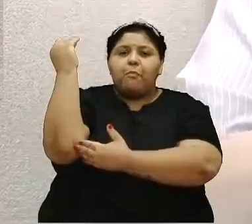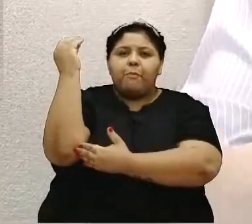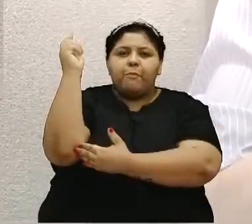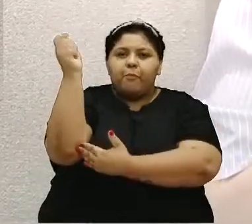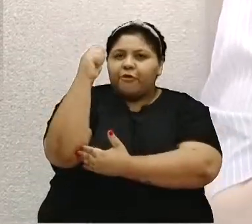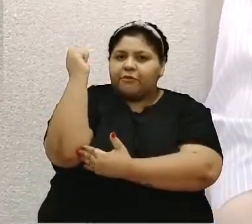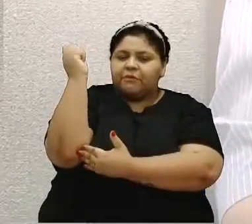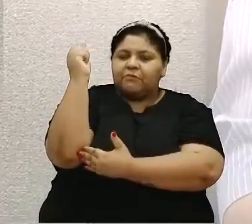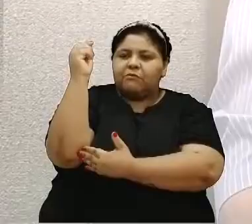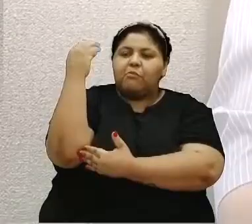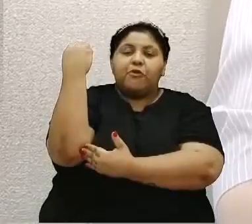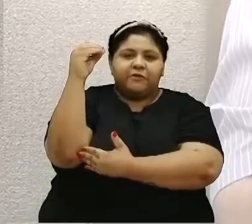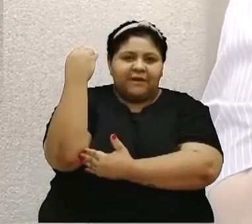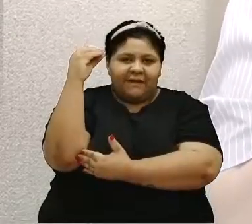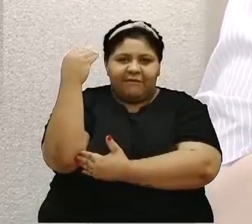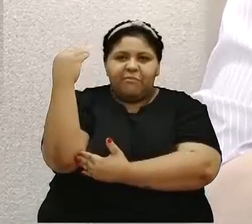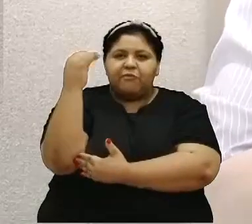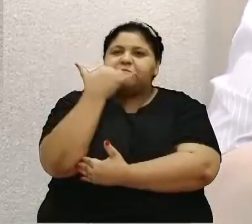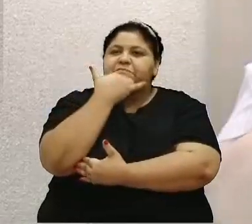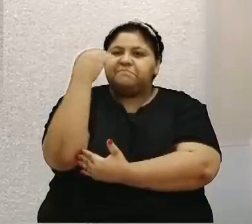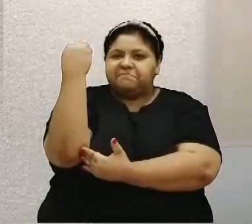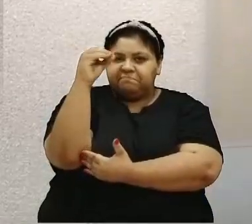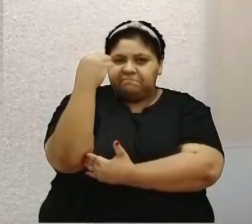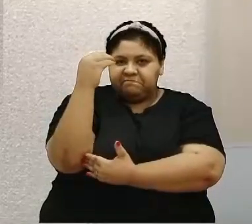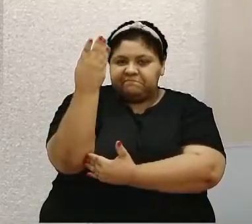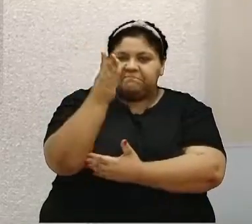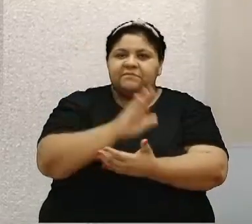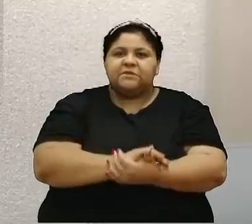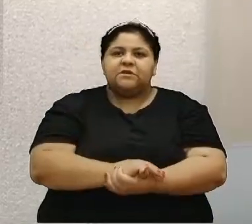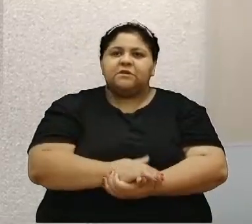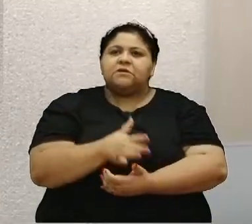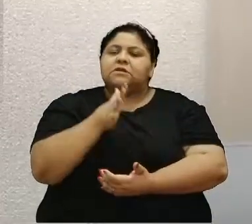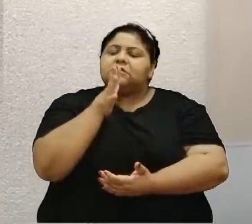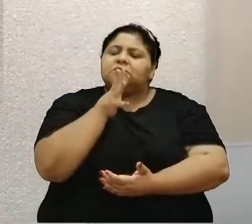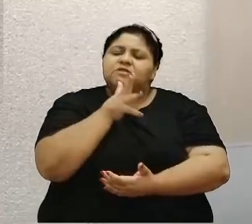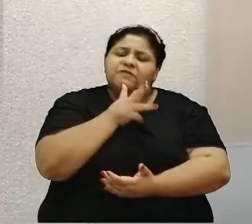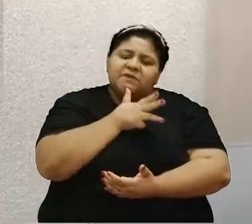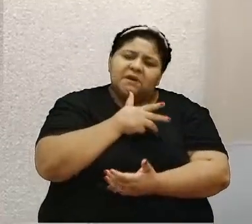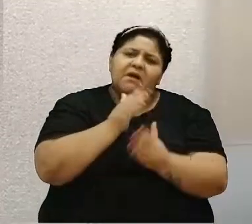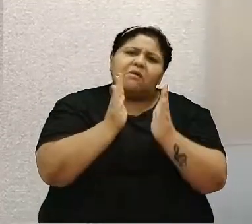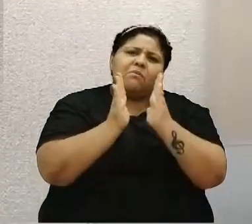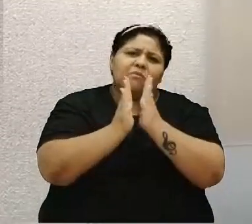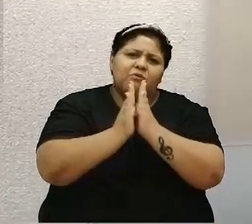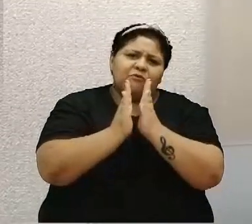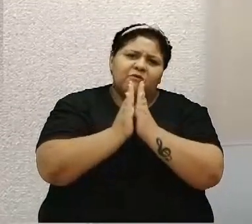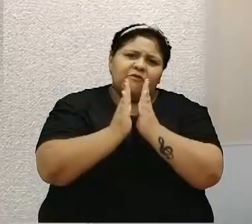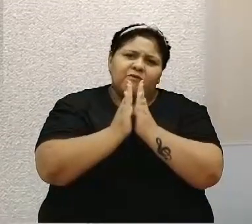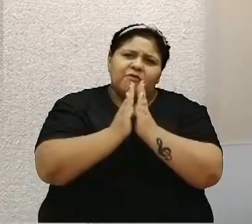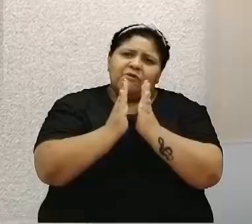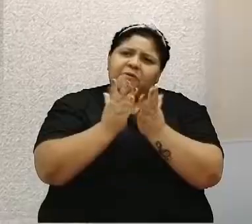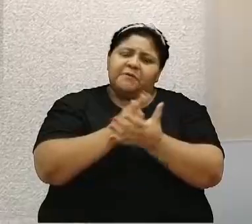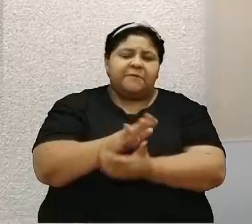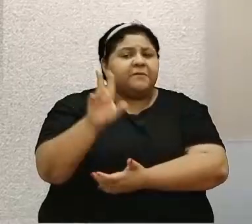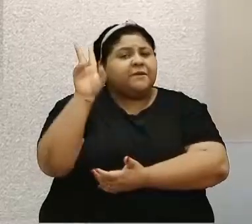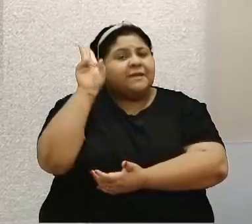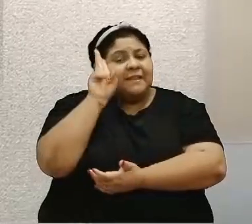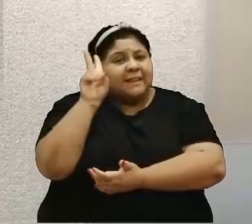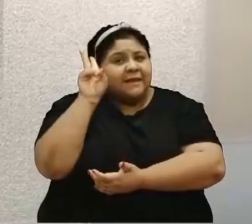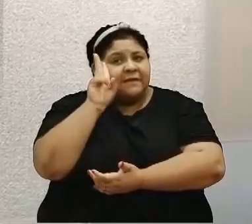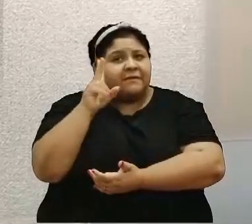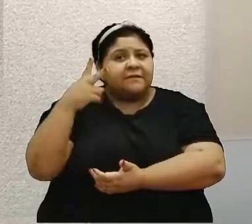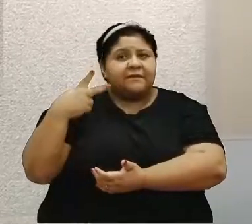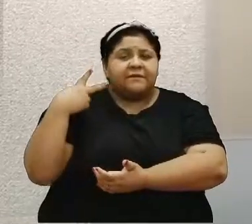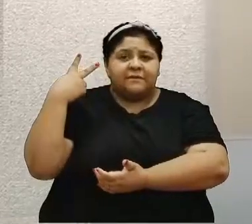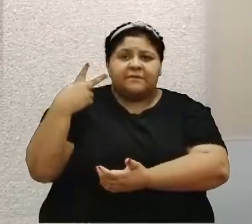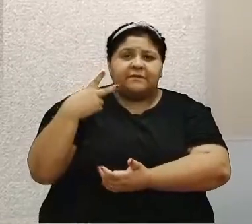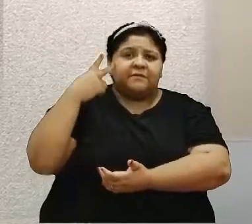A Câmara Municipal de Porto Alegre. Então, devagar com andor, que o santo é de barro. E lembrar,